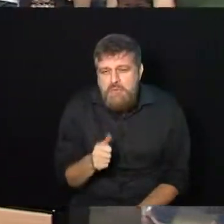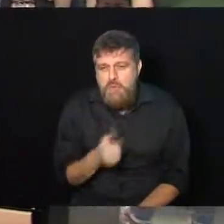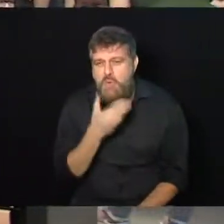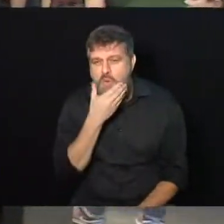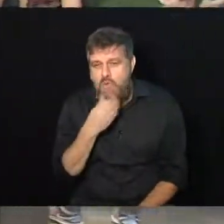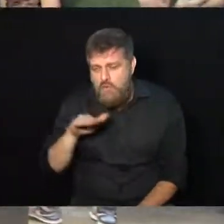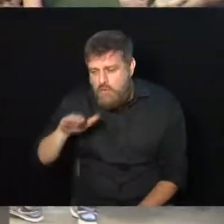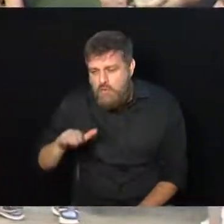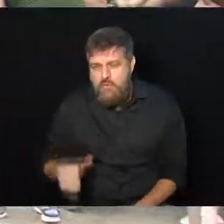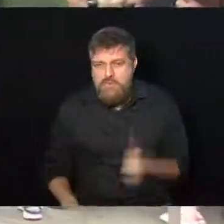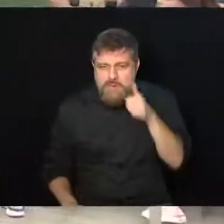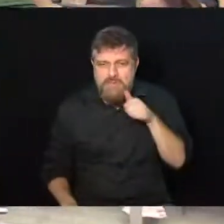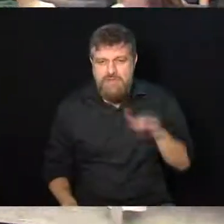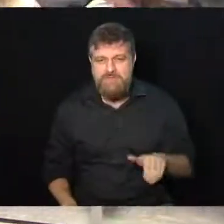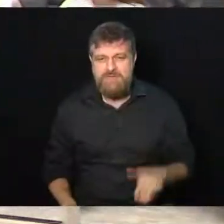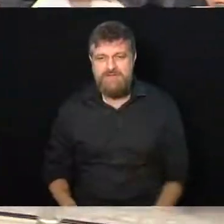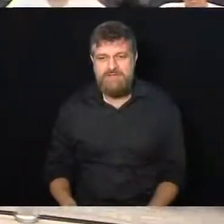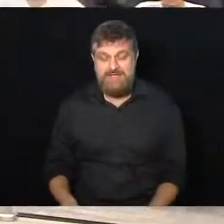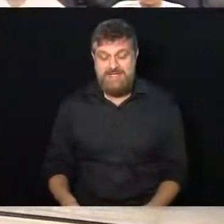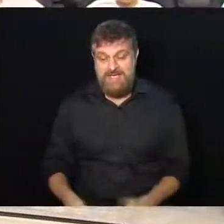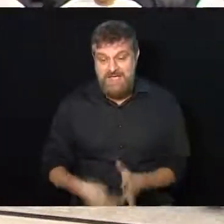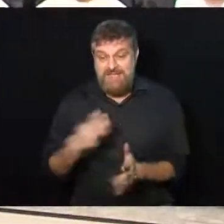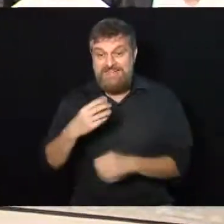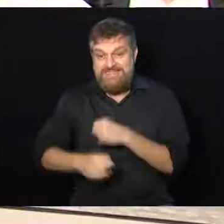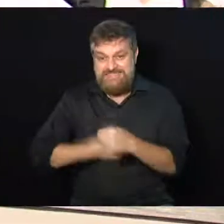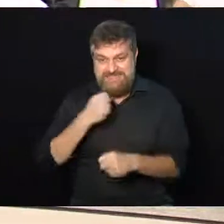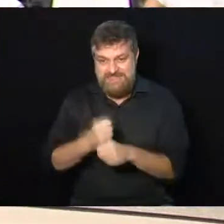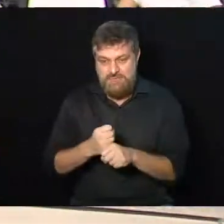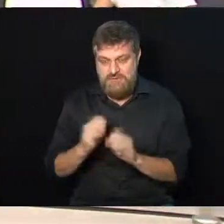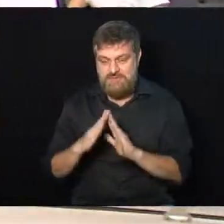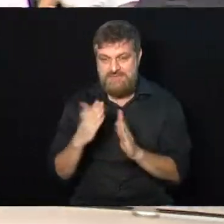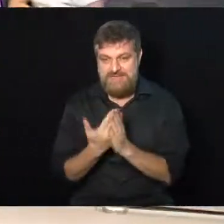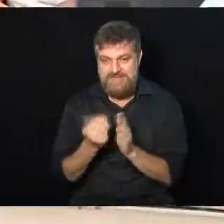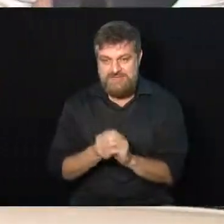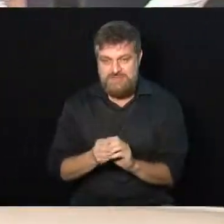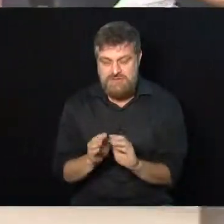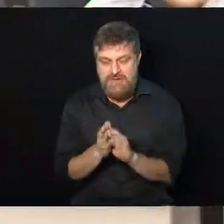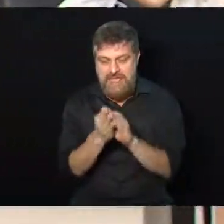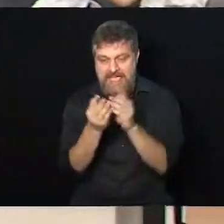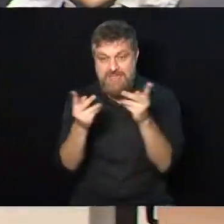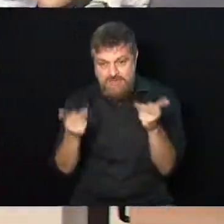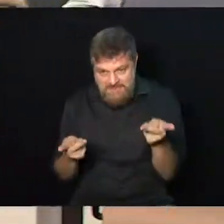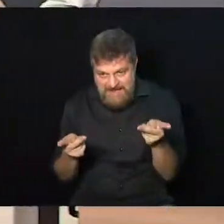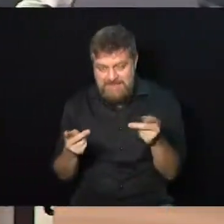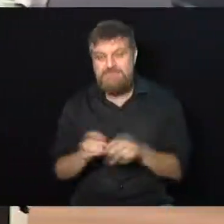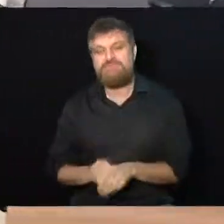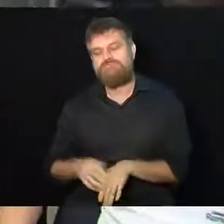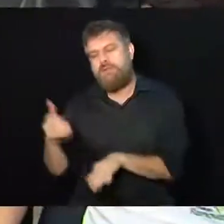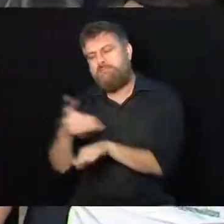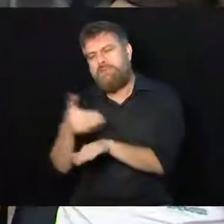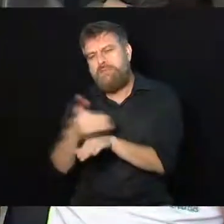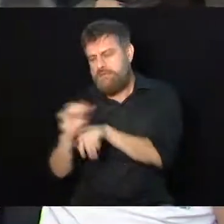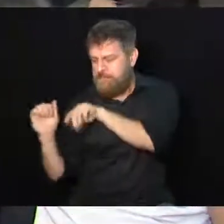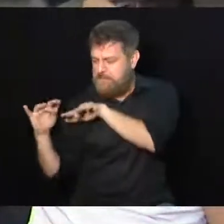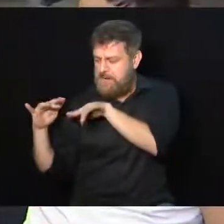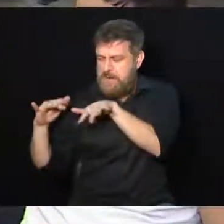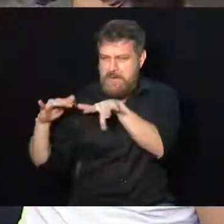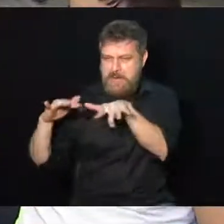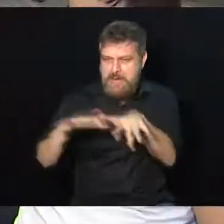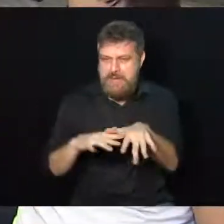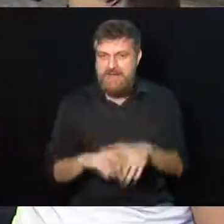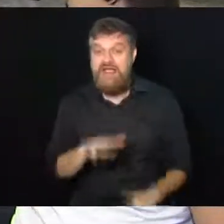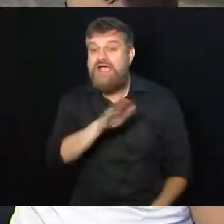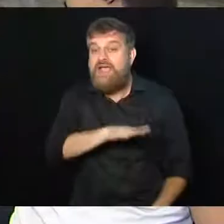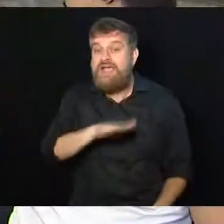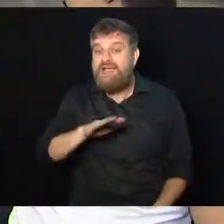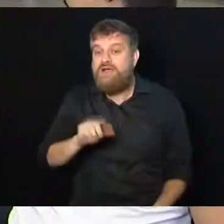meninas do terceiro ano do ensino fundamental do Colégio Renovatos tomavam conta do plenário da Câmara Municipal de Campinas. A criançada estava